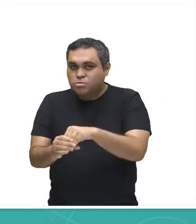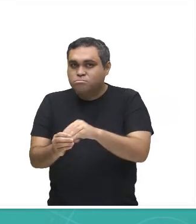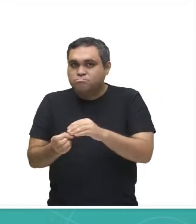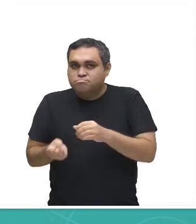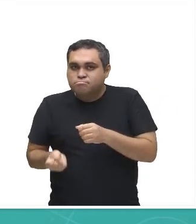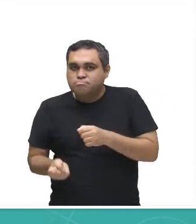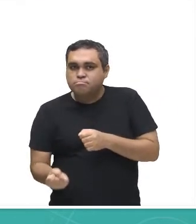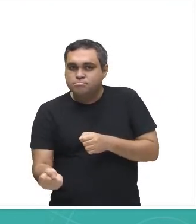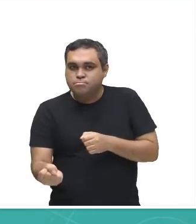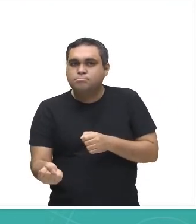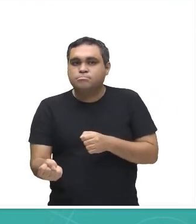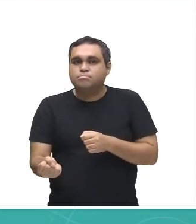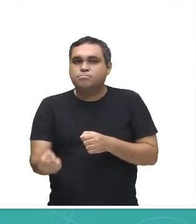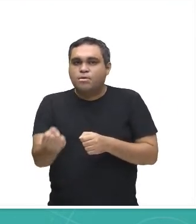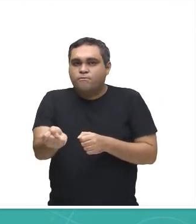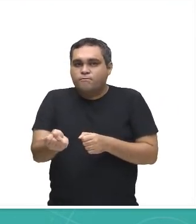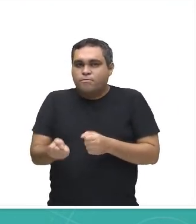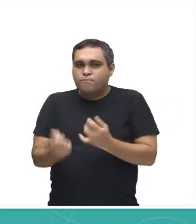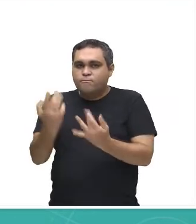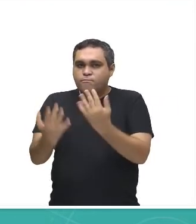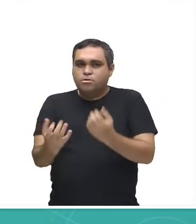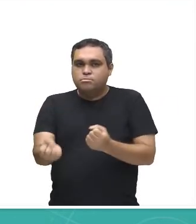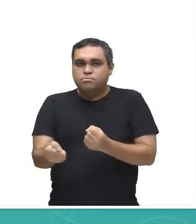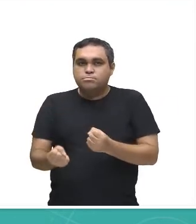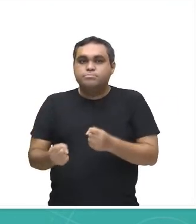e eu utilizarei para lugares